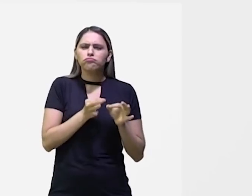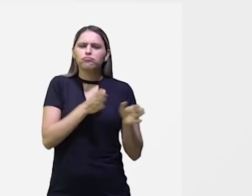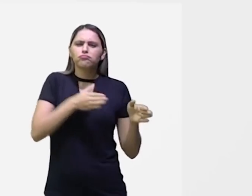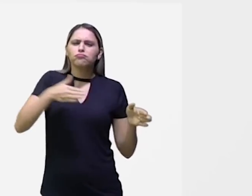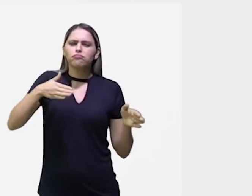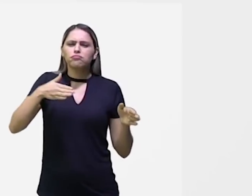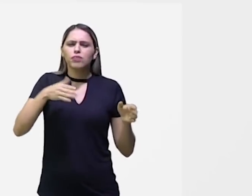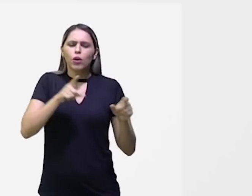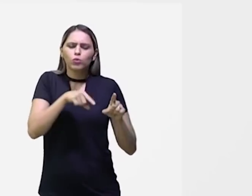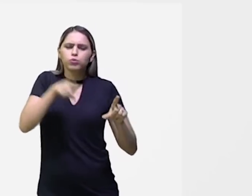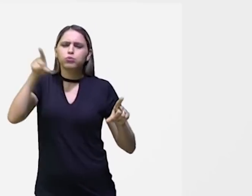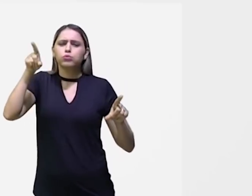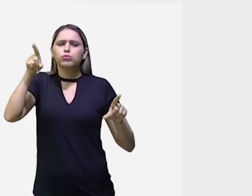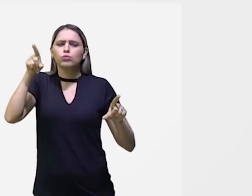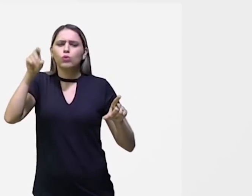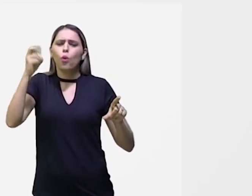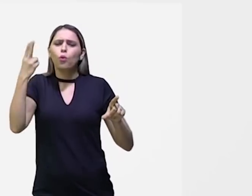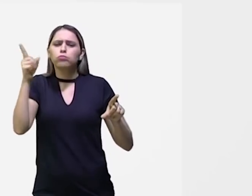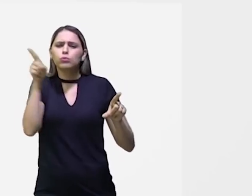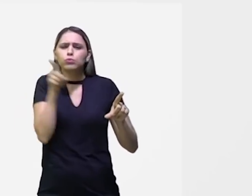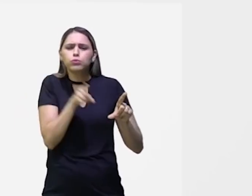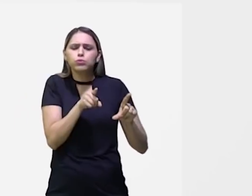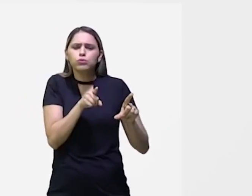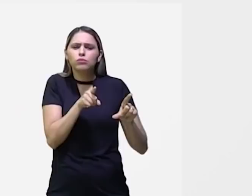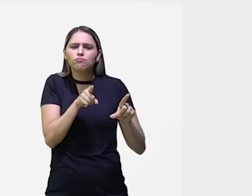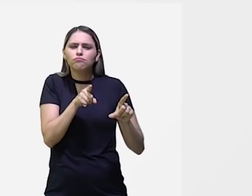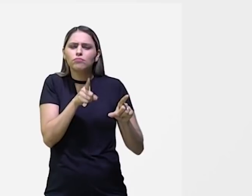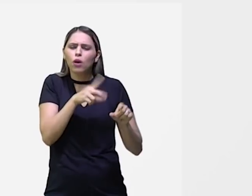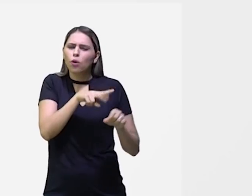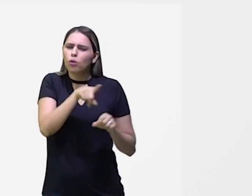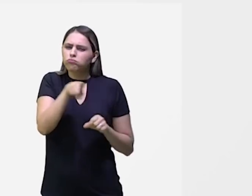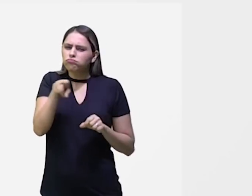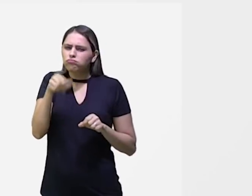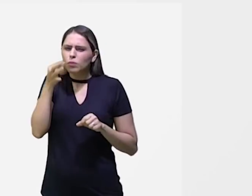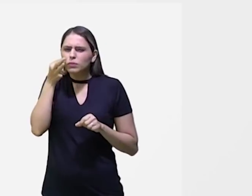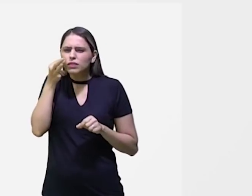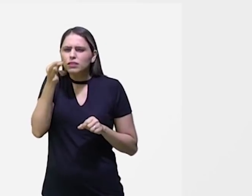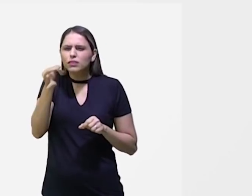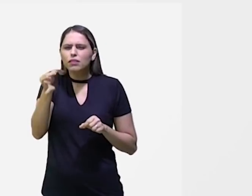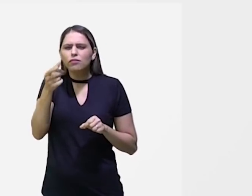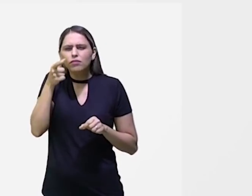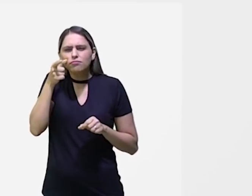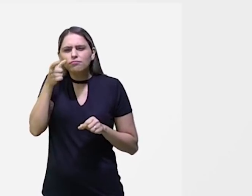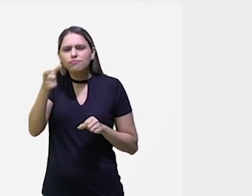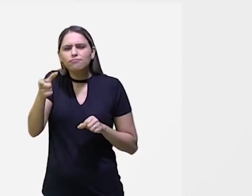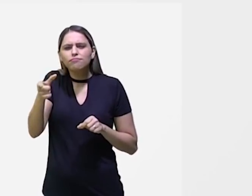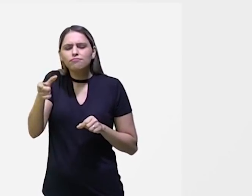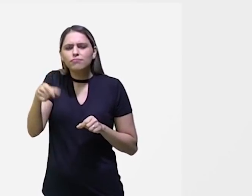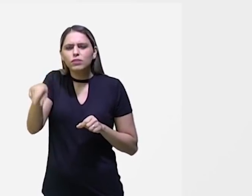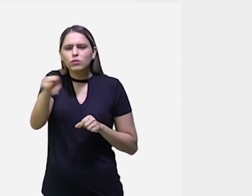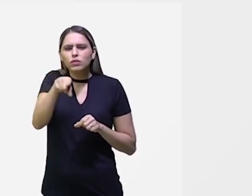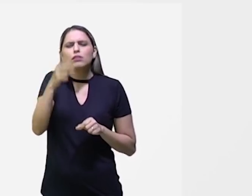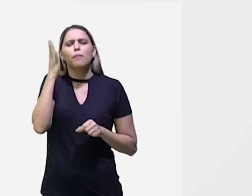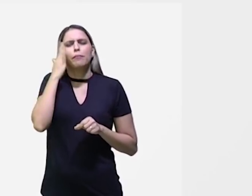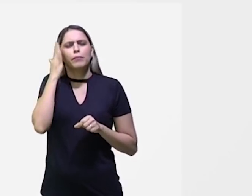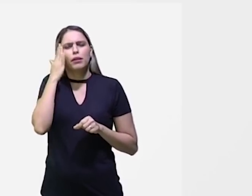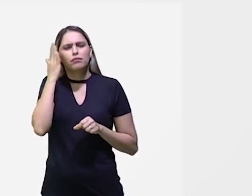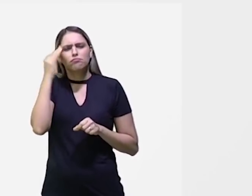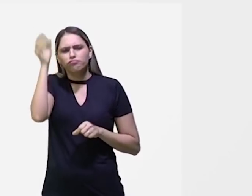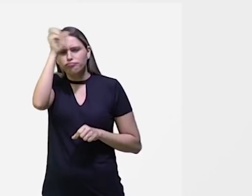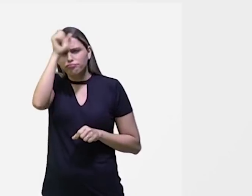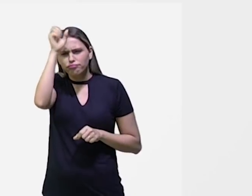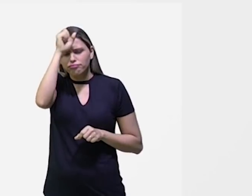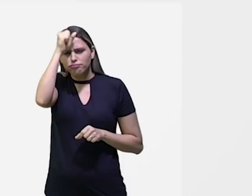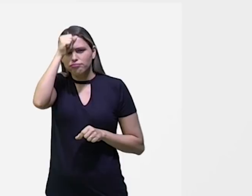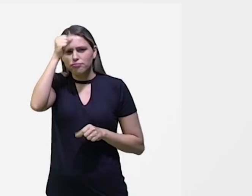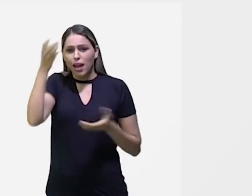ou decrescente? Você vai olhar, você vai observar, como você já aprendeu nos outros exemplos,